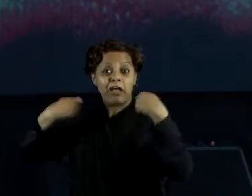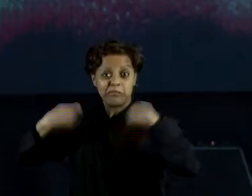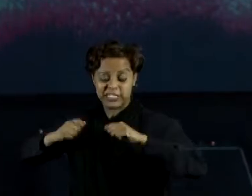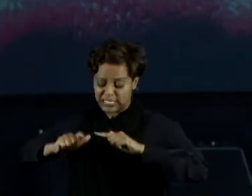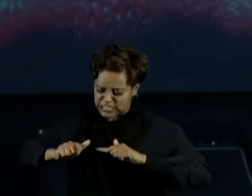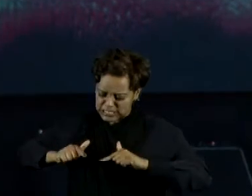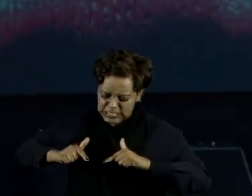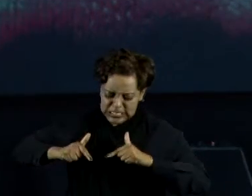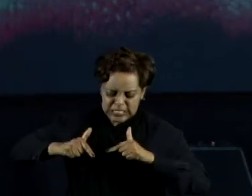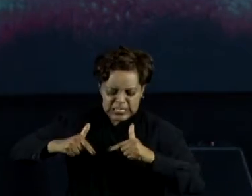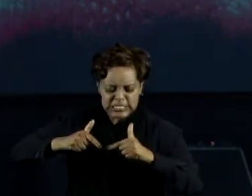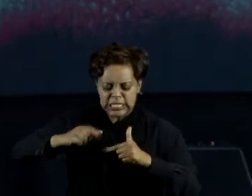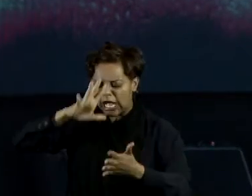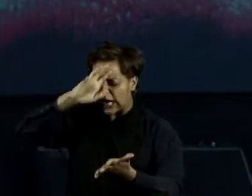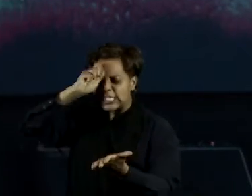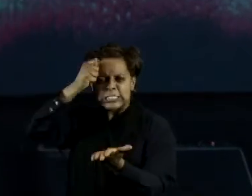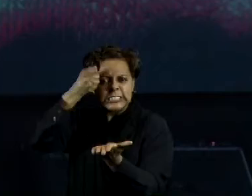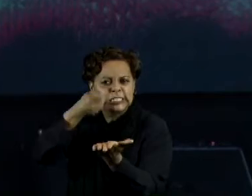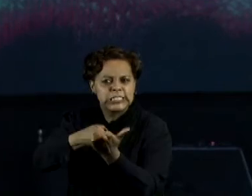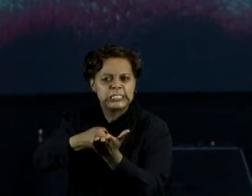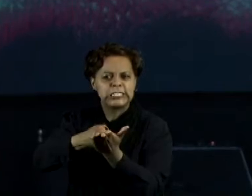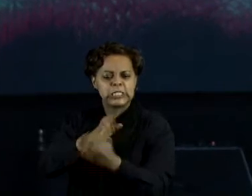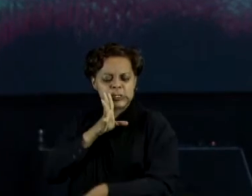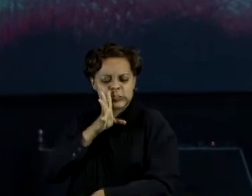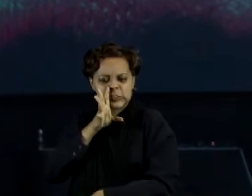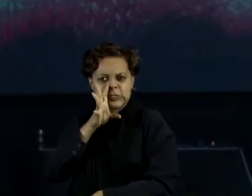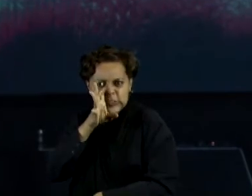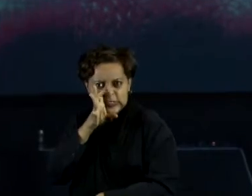de decisão.